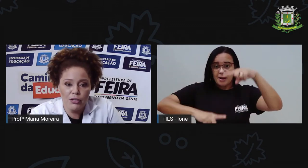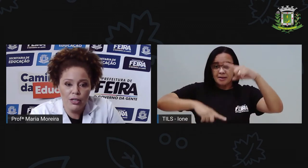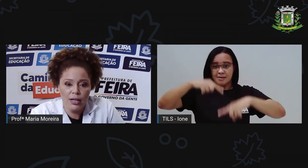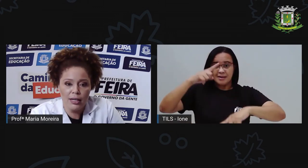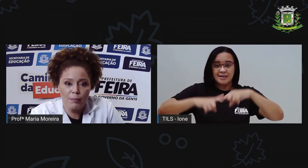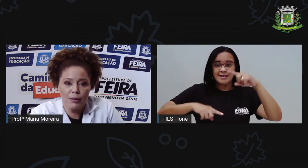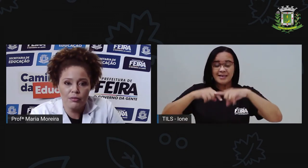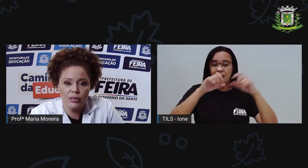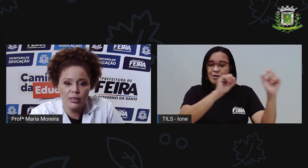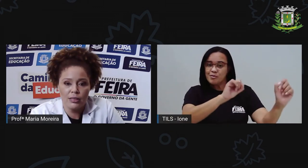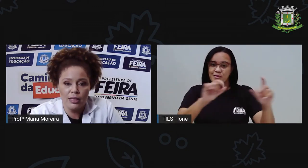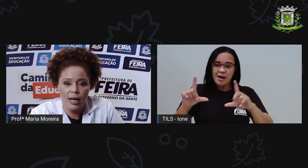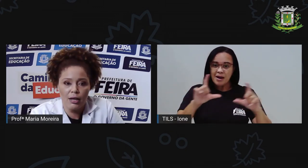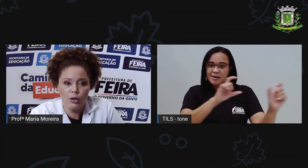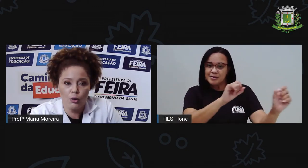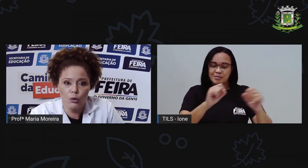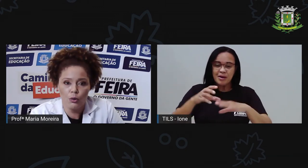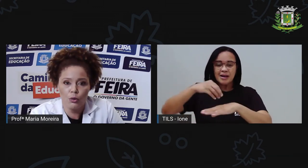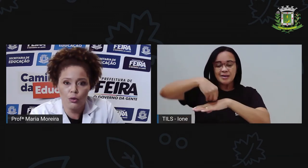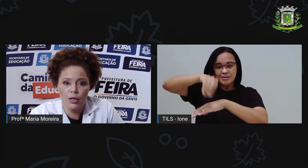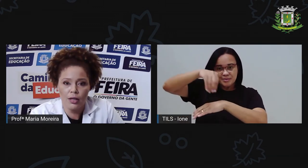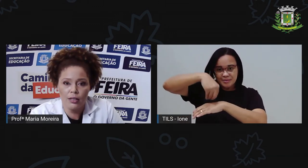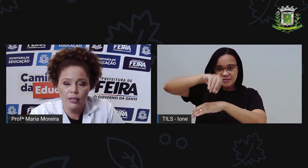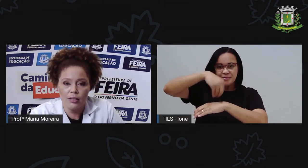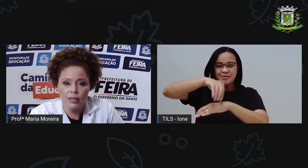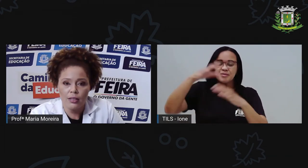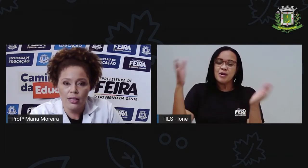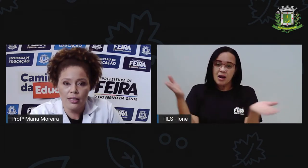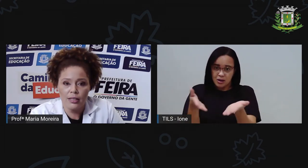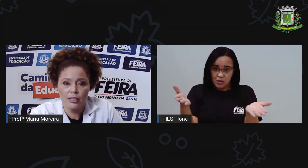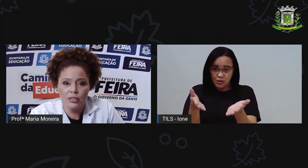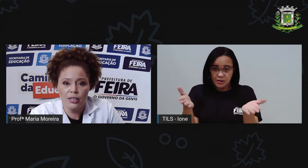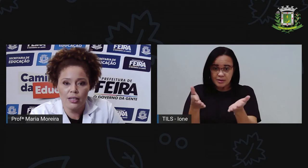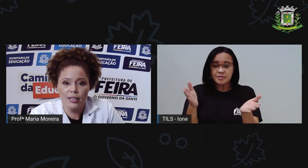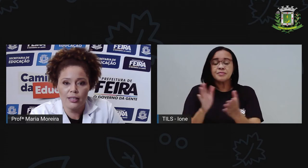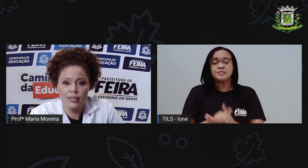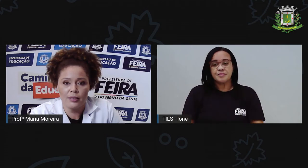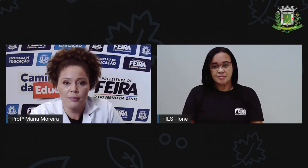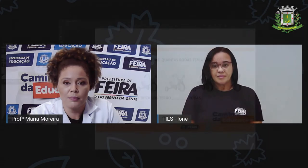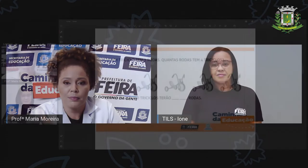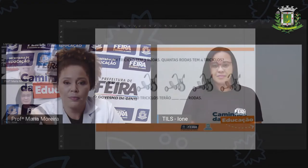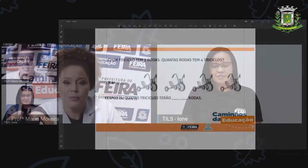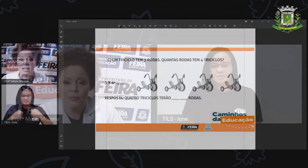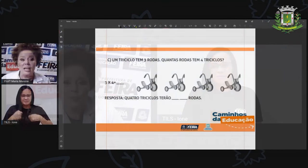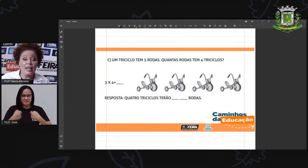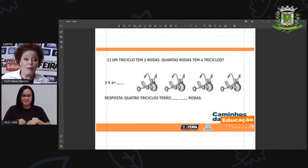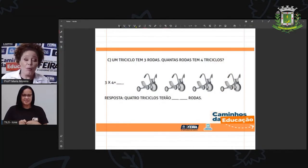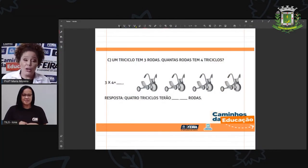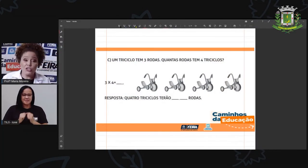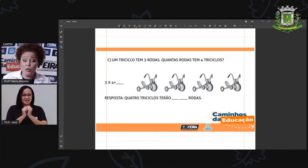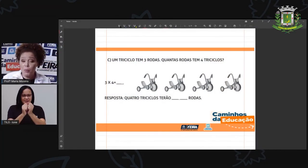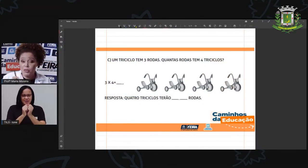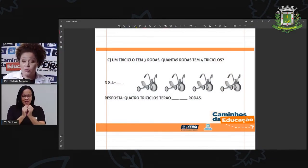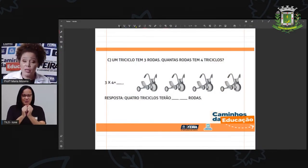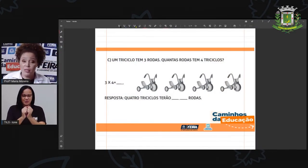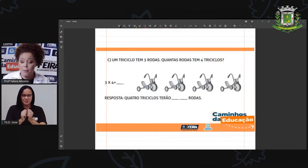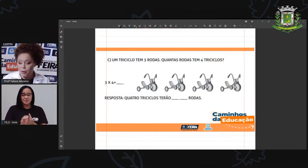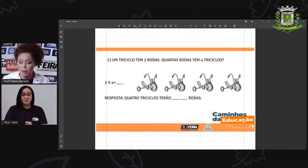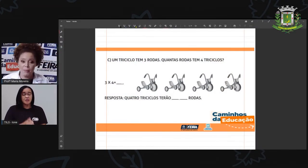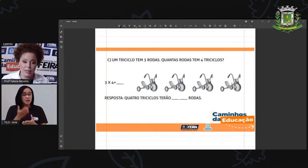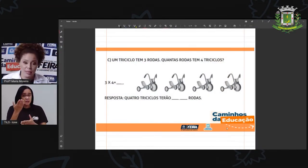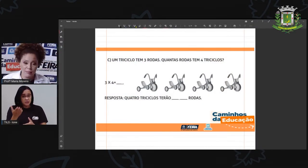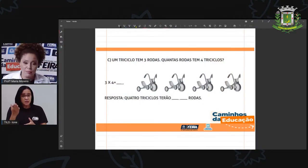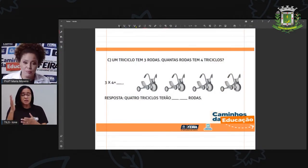compartilhar aqui pra vocês. Agora... Cadê a janela aqui? Tá? Bom, a gente tem uma situação,